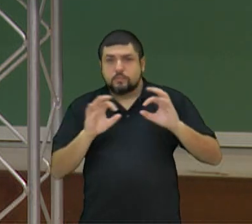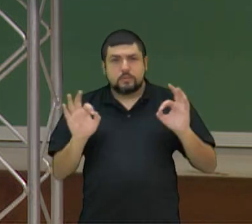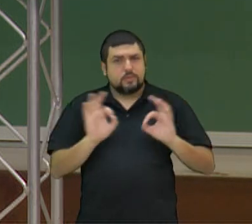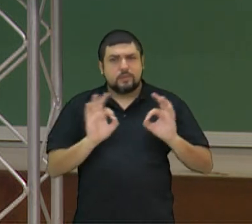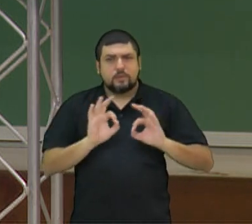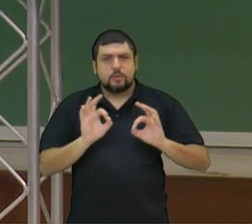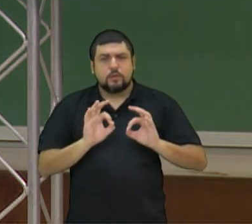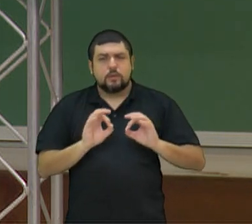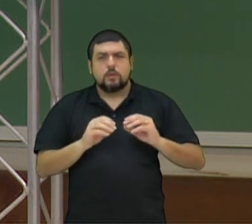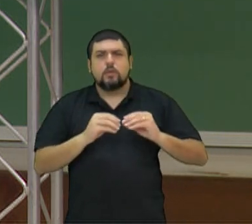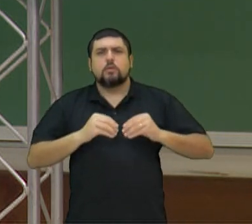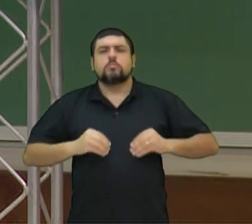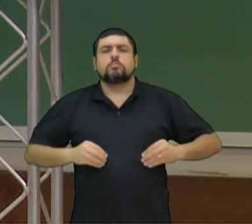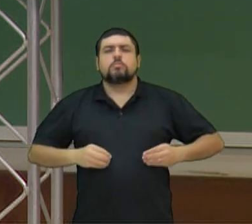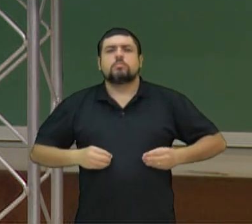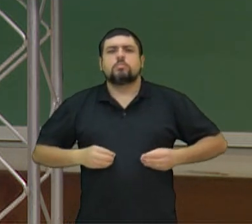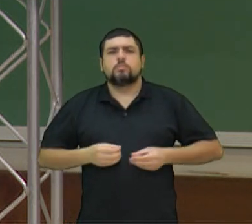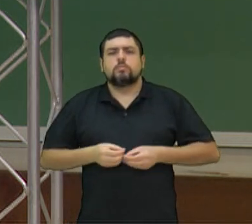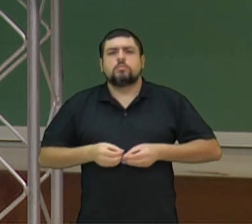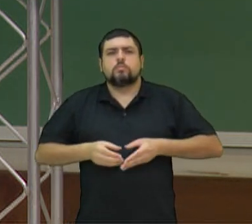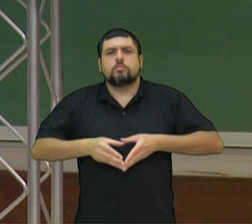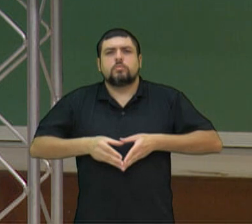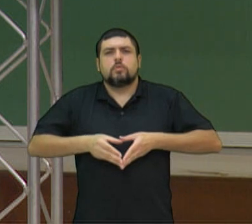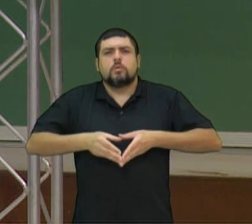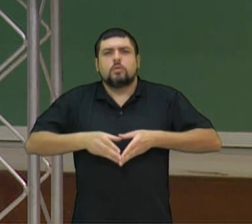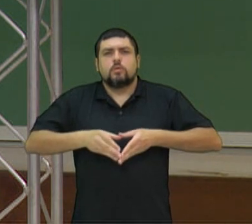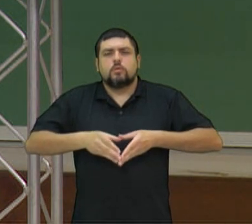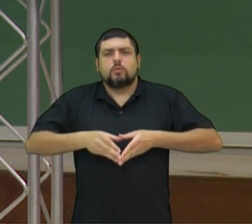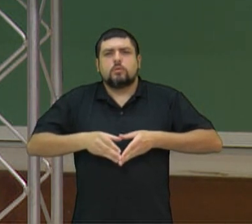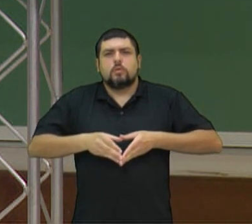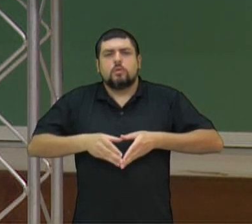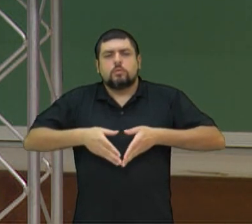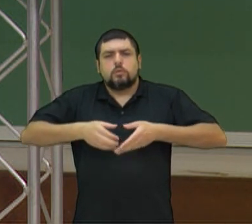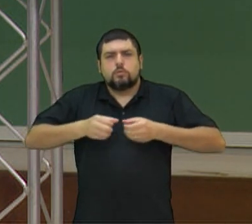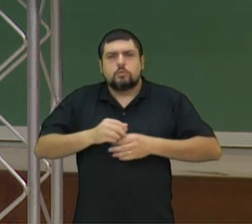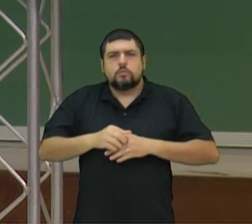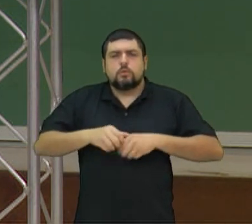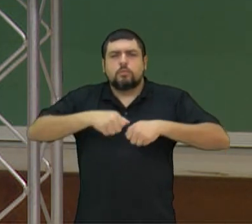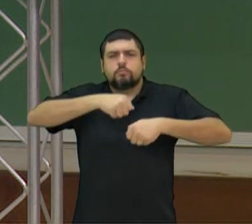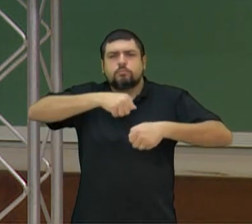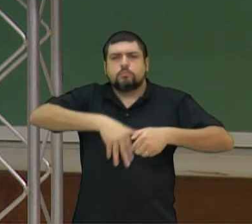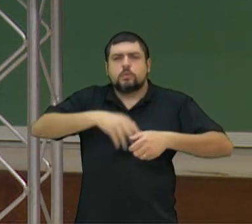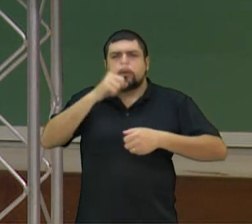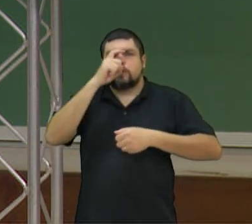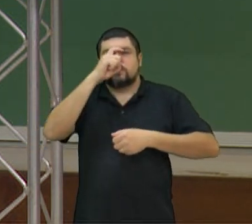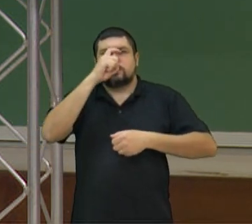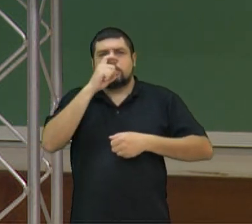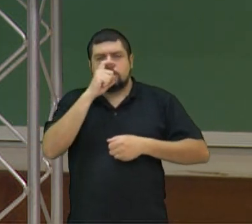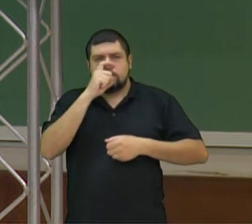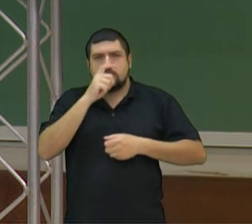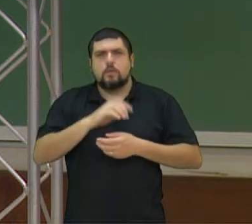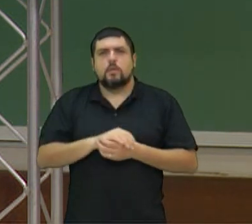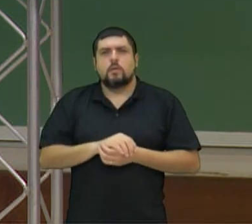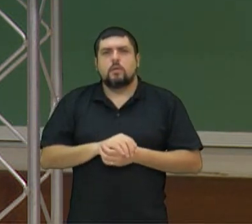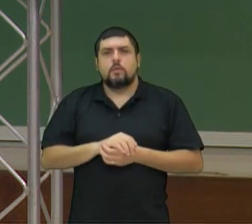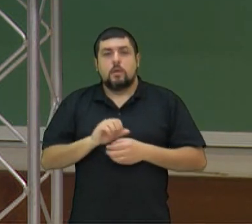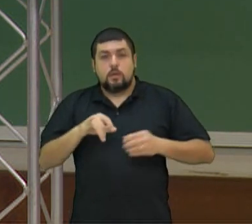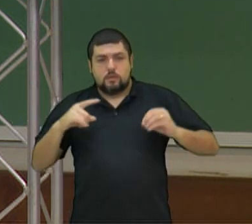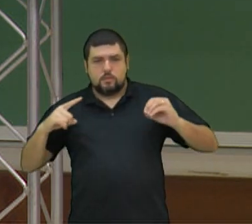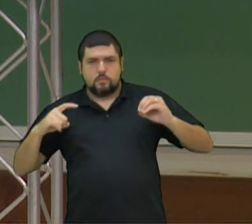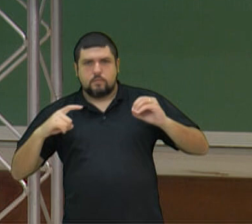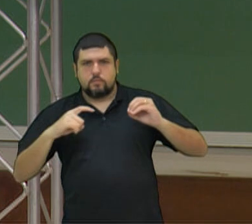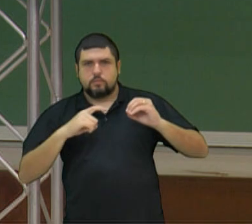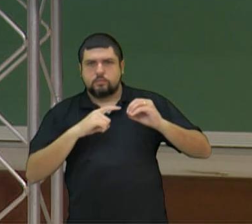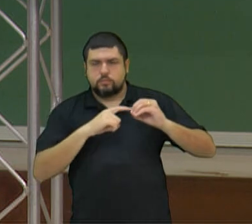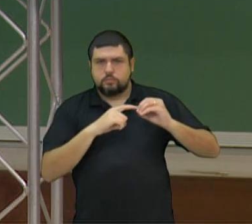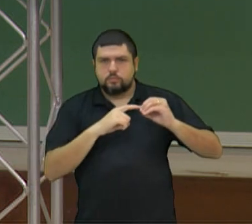ser liberado na menstruação. Caso ocorra a fecundação, o processo daí se completa. Aquela divisão